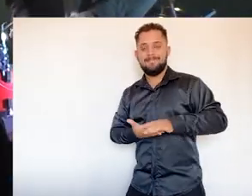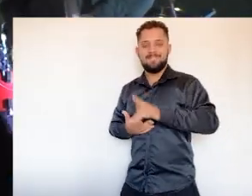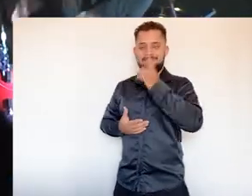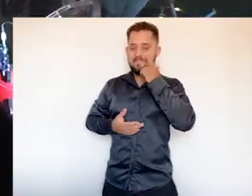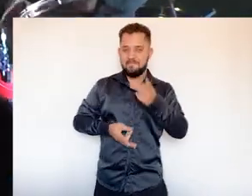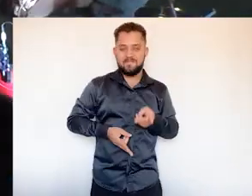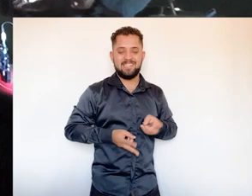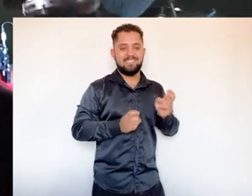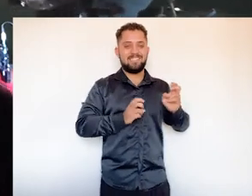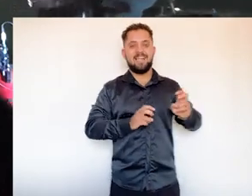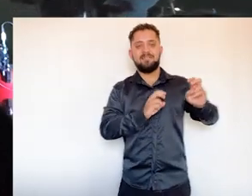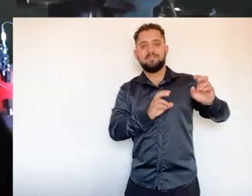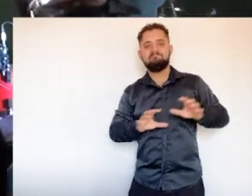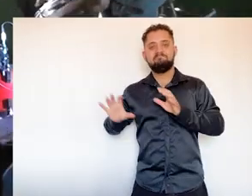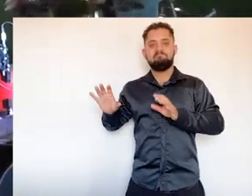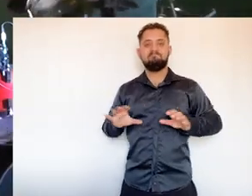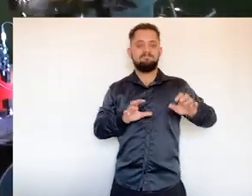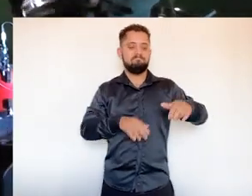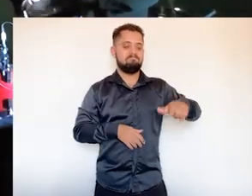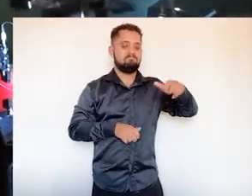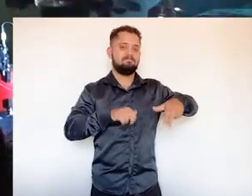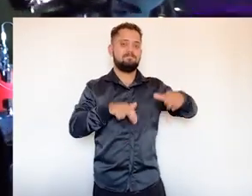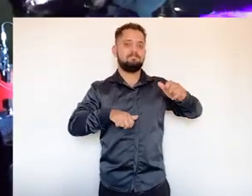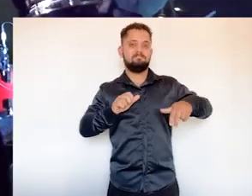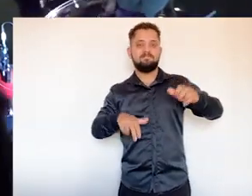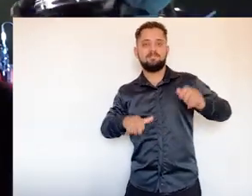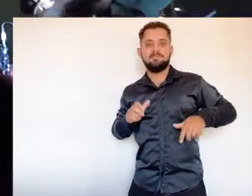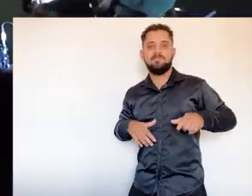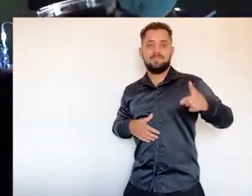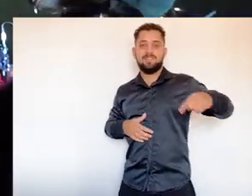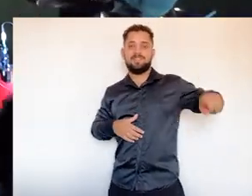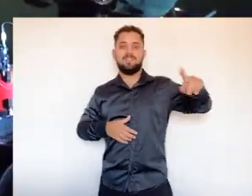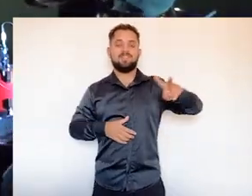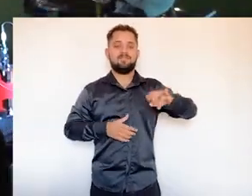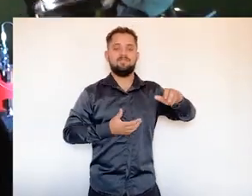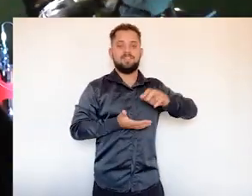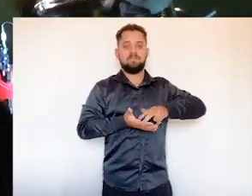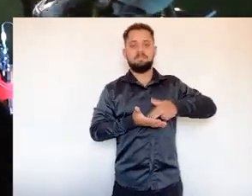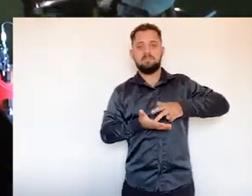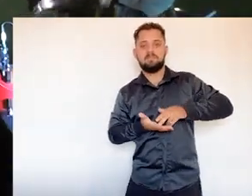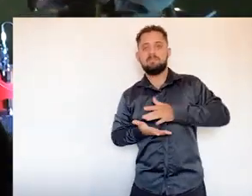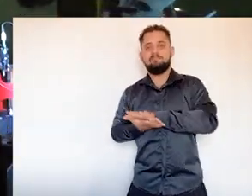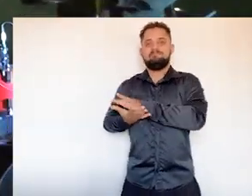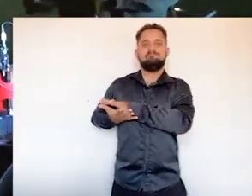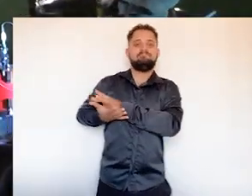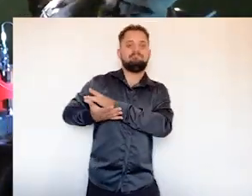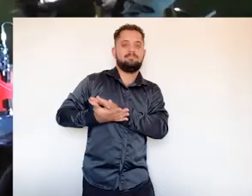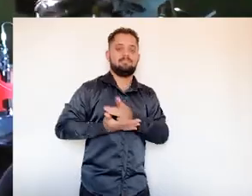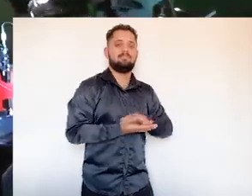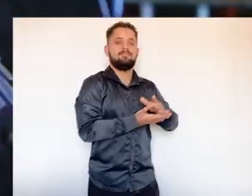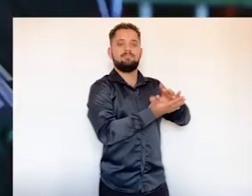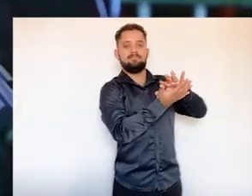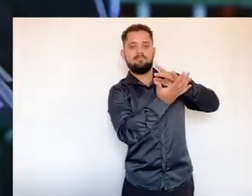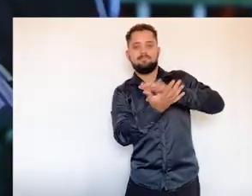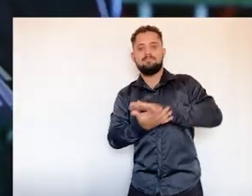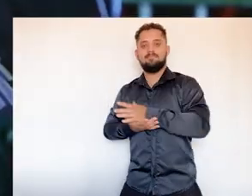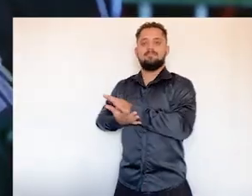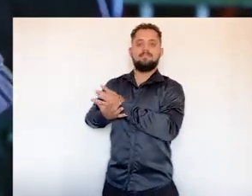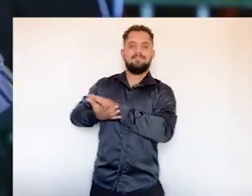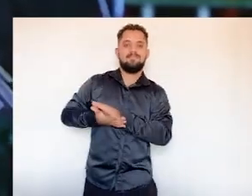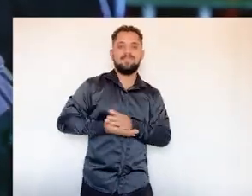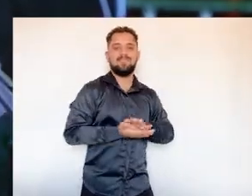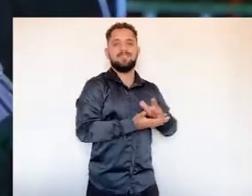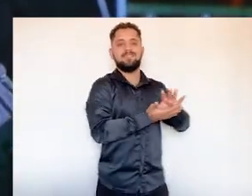poleiro. Quando ele faz a banda, é pura sacanagem. Vem de pelo lá na pia. Cai serra de vacilo pra eu a vez.